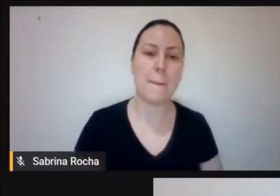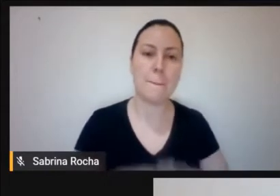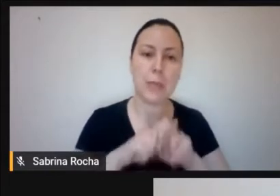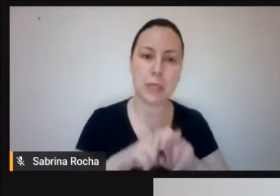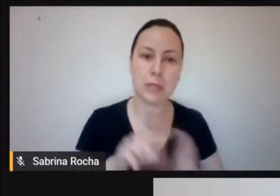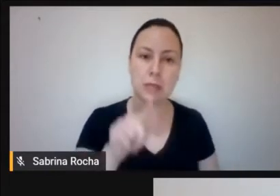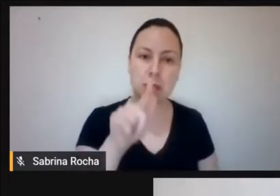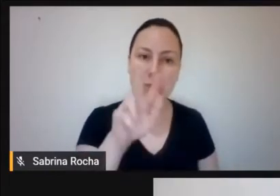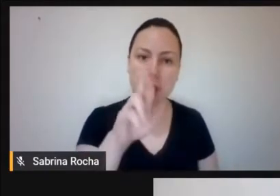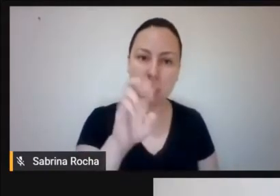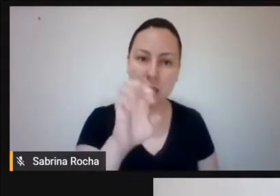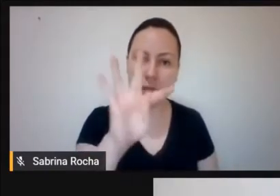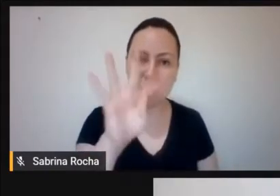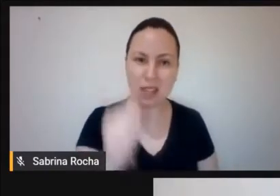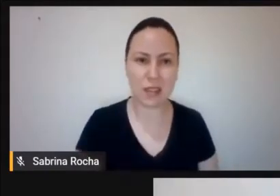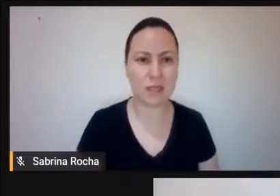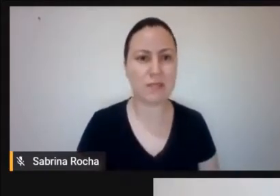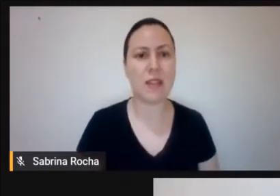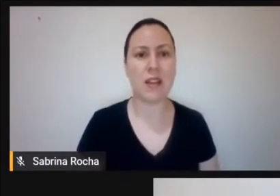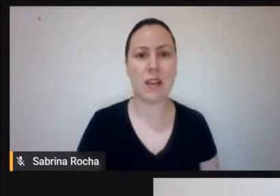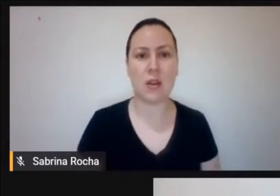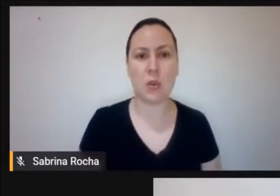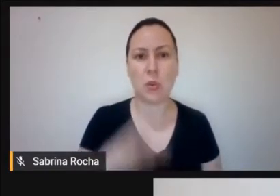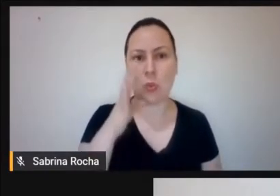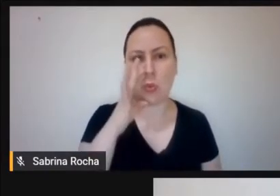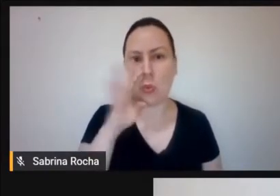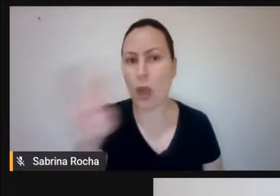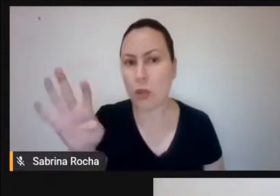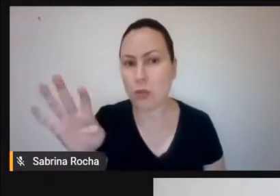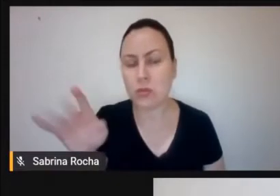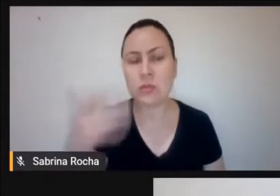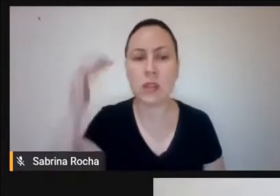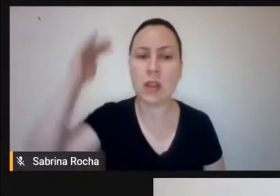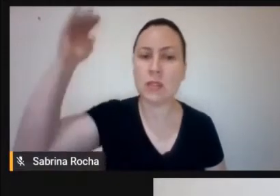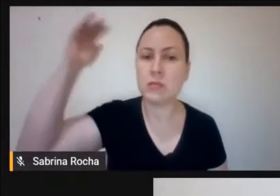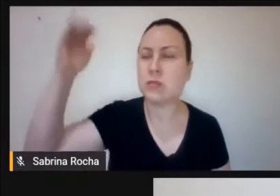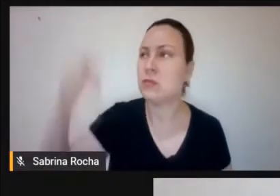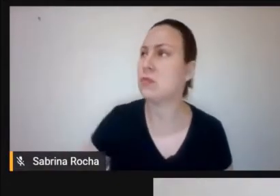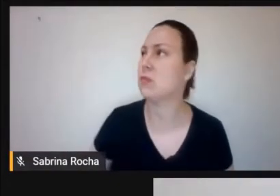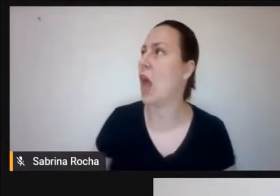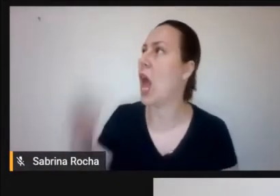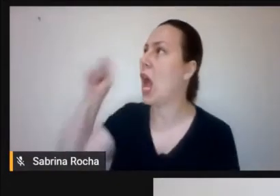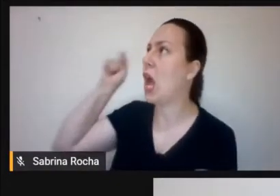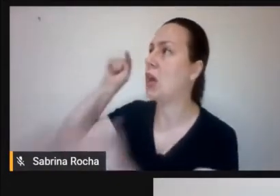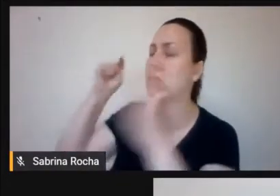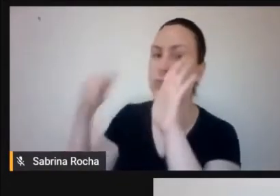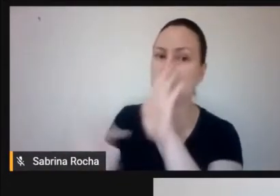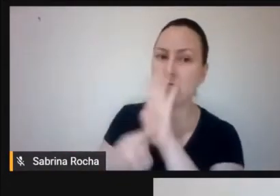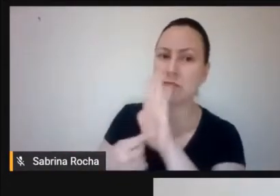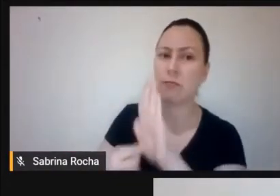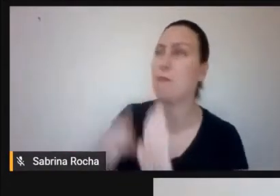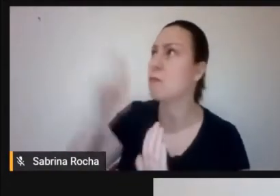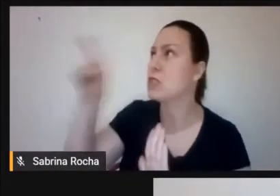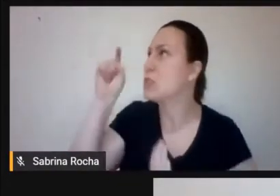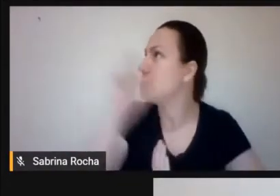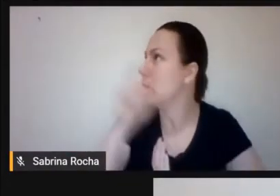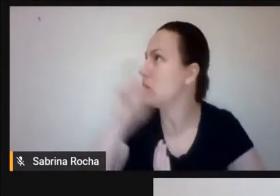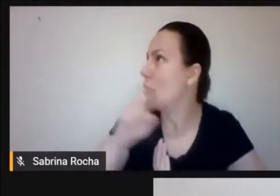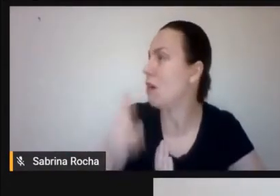maneira hostil contra o mundo adulto, denunciando o mundo adulto e dizendo: vocês são